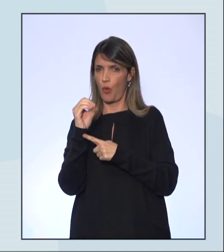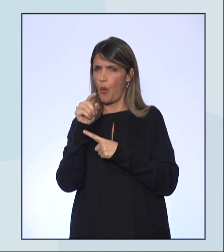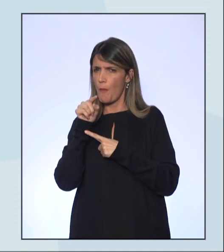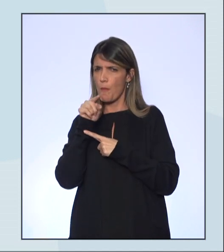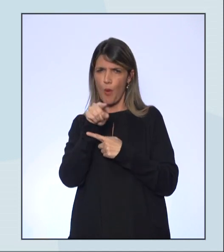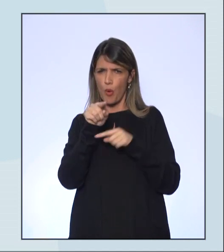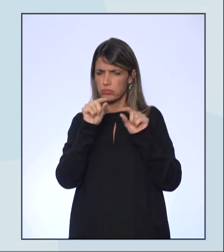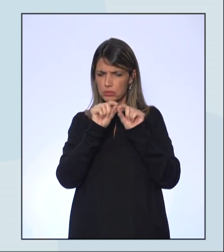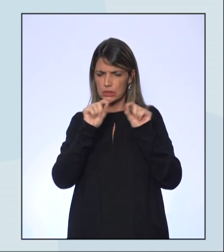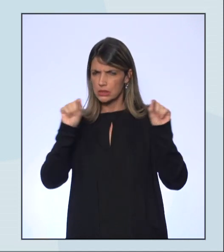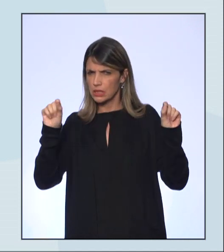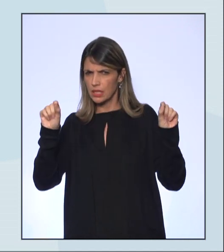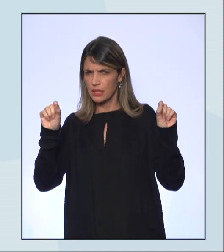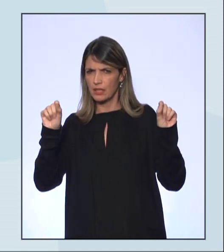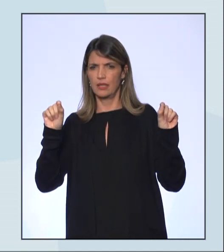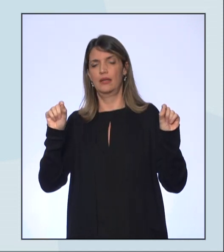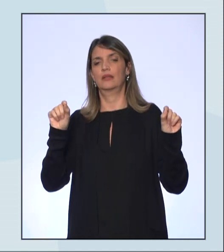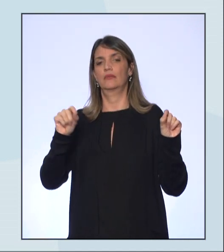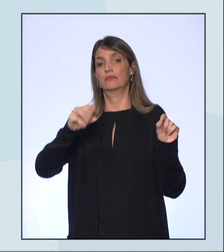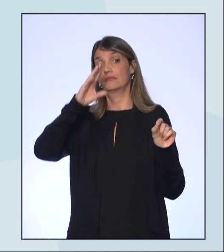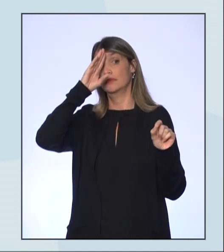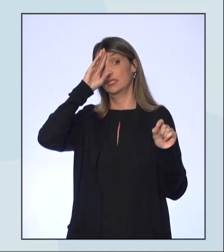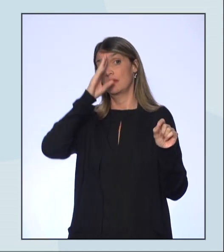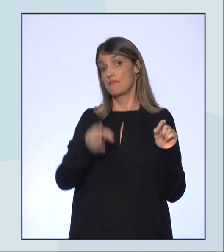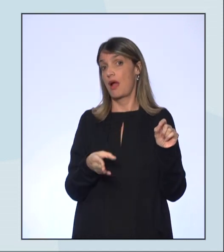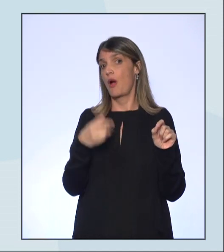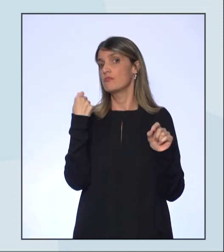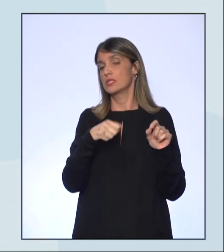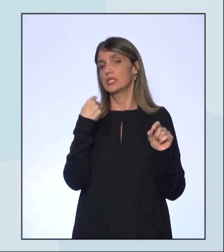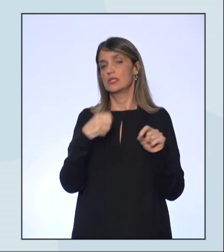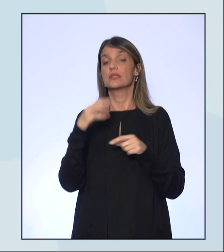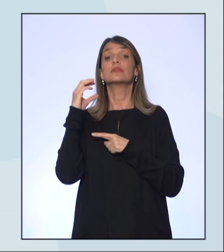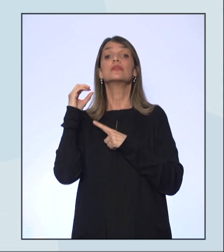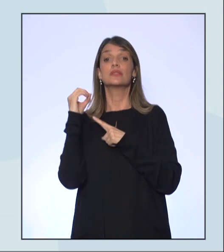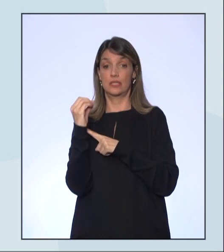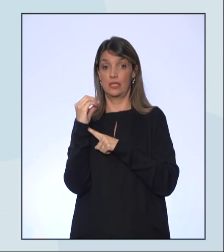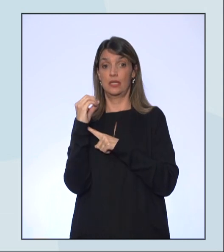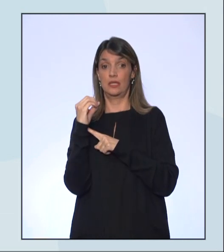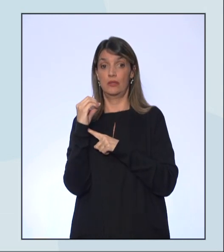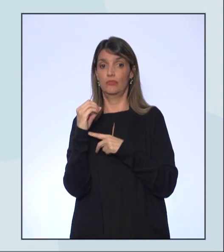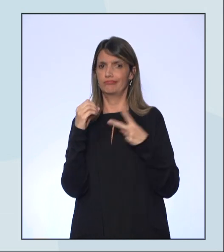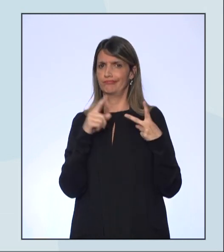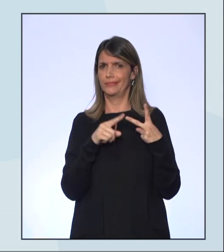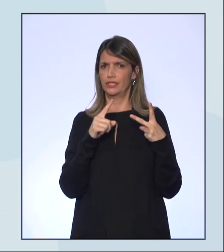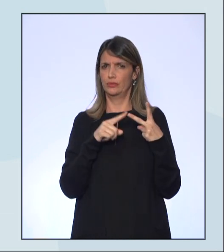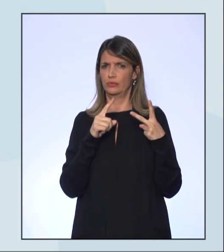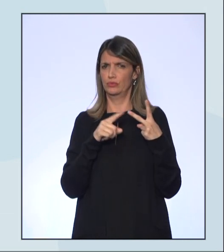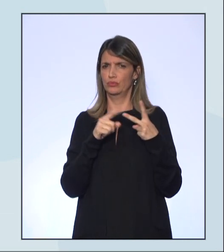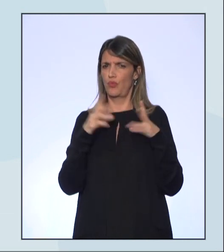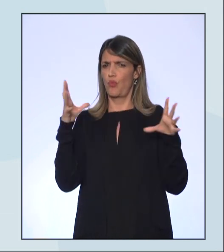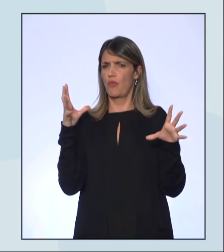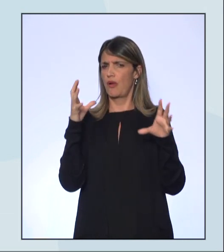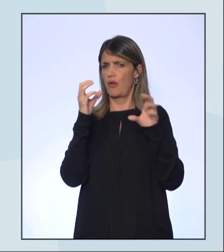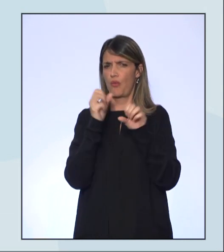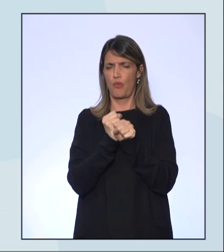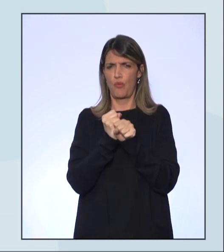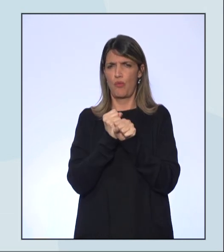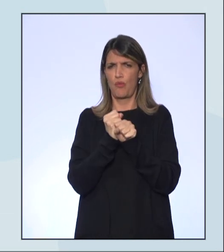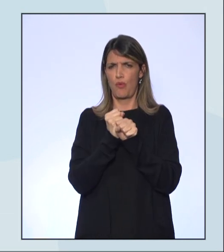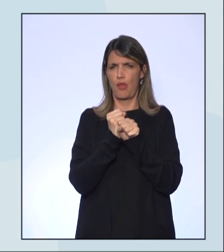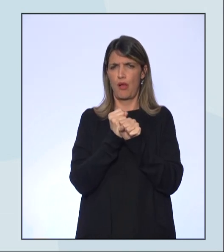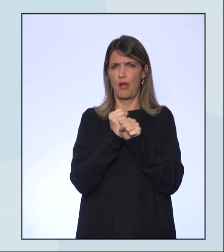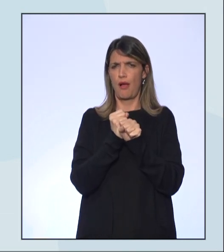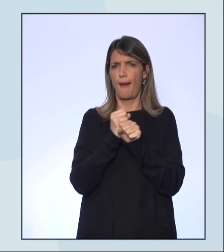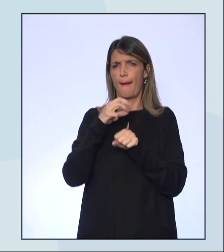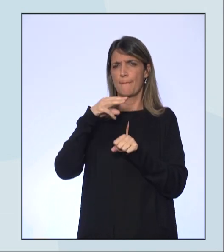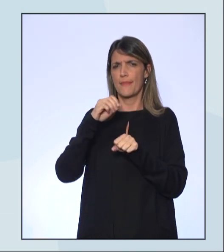o determinante, né, no caso aí tem que ser zero, como eu falei para vocês. E na segunda coisa, é só calcular uma matriz de